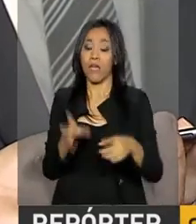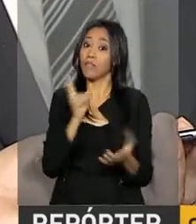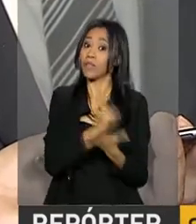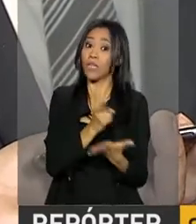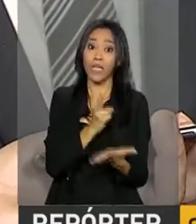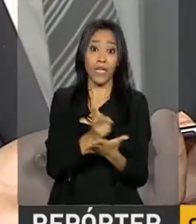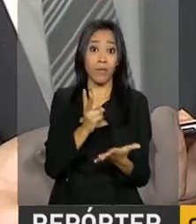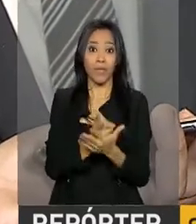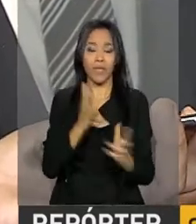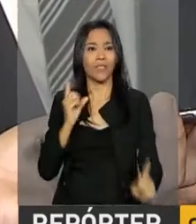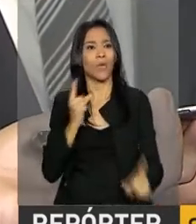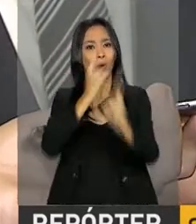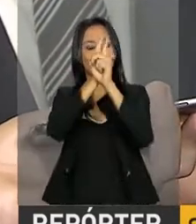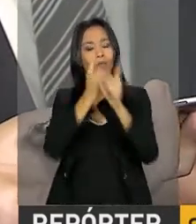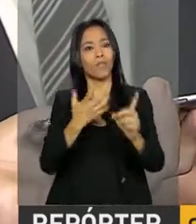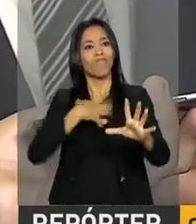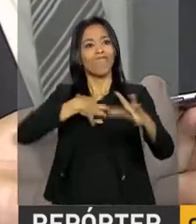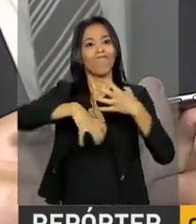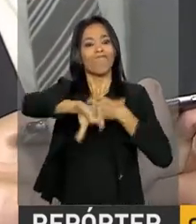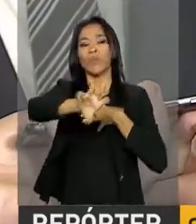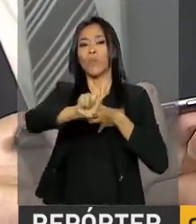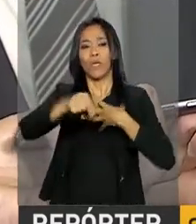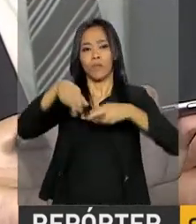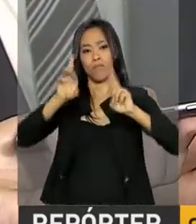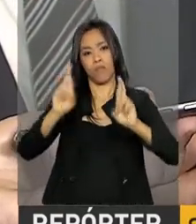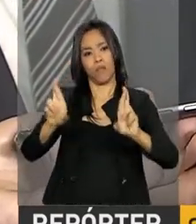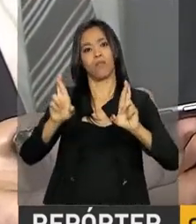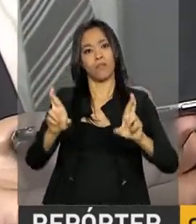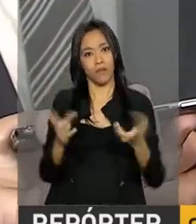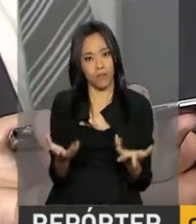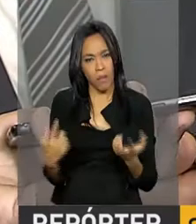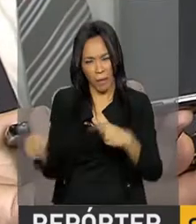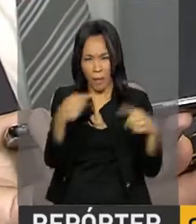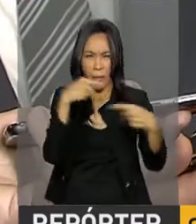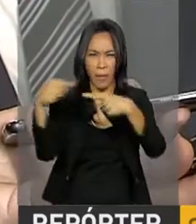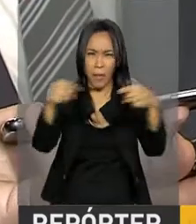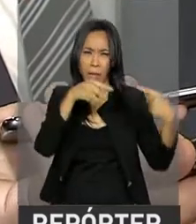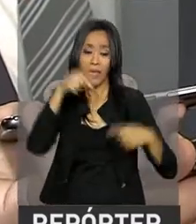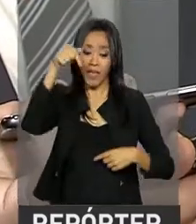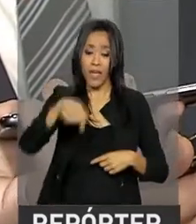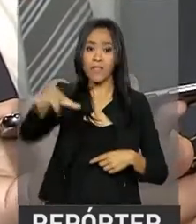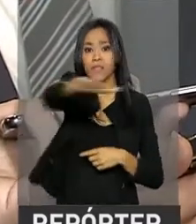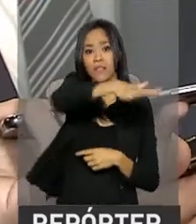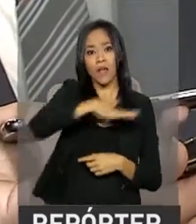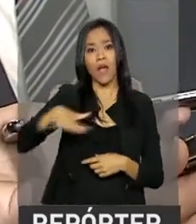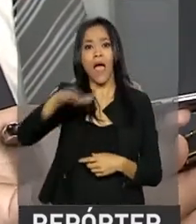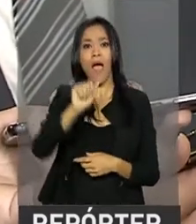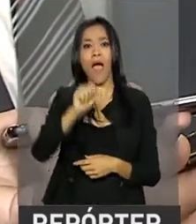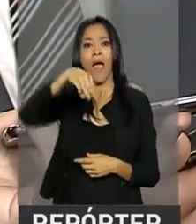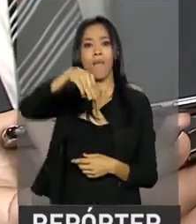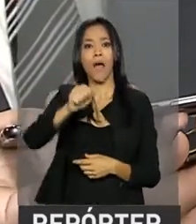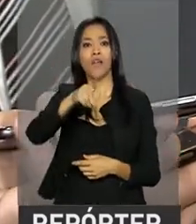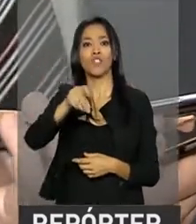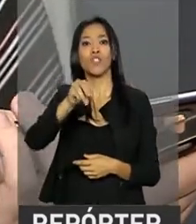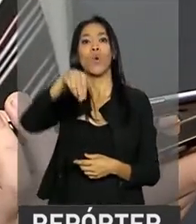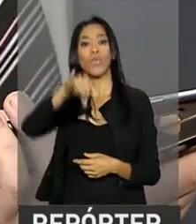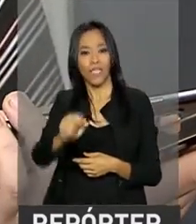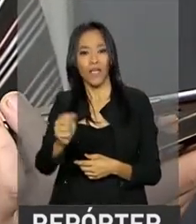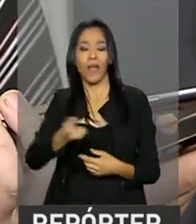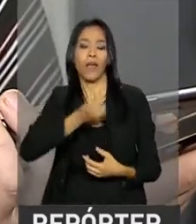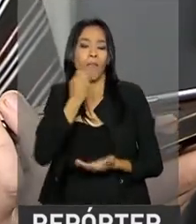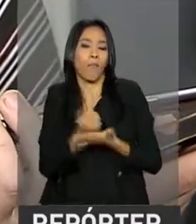esse eu tenho um renovar esperanças esperanças de que essa amazônia que é cantado em prosa e verso